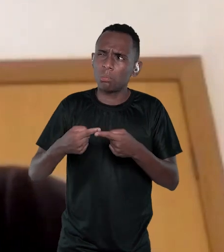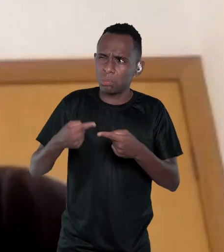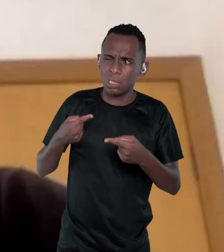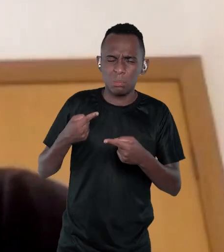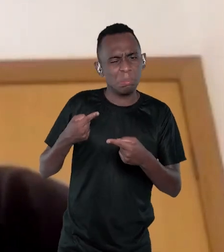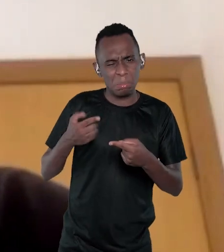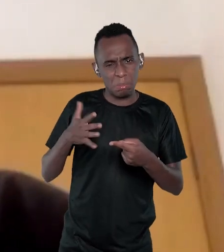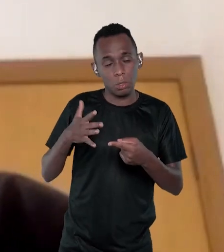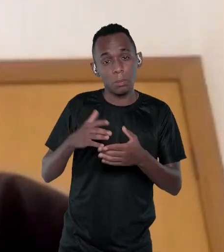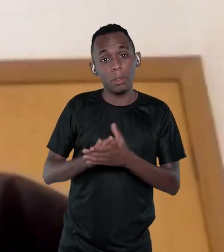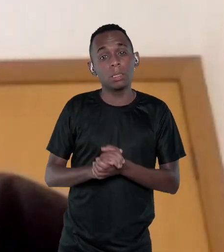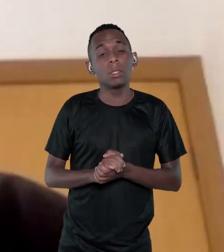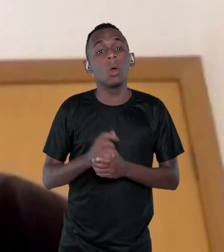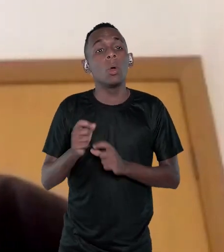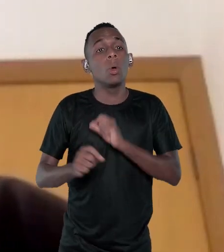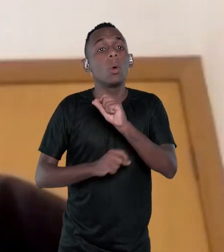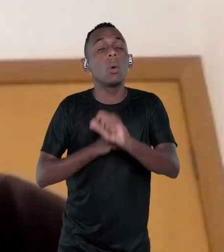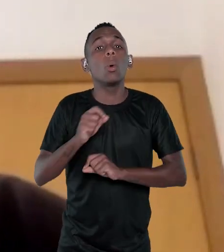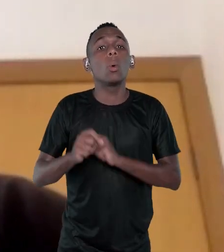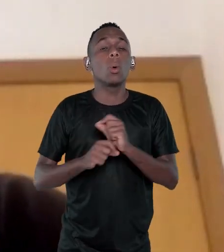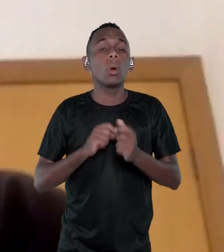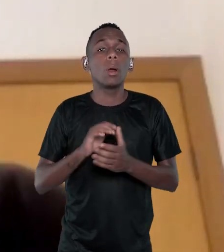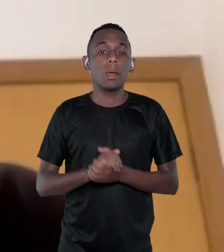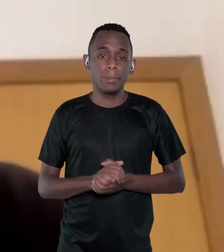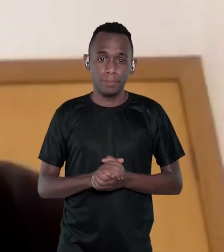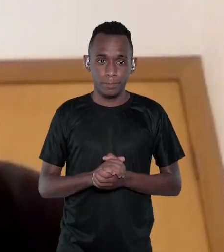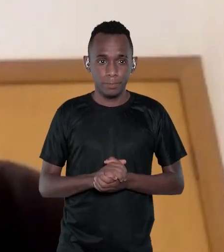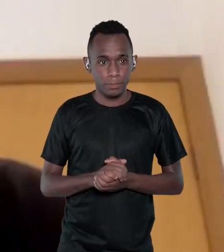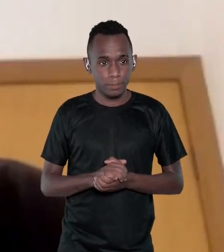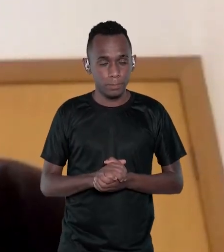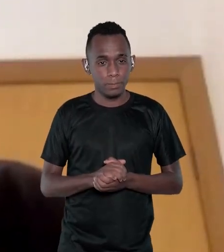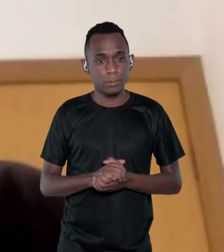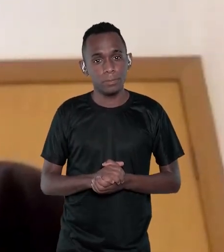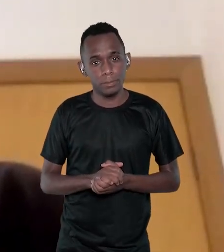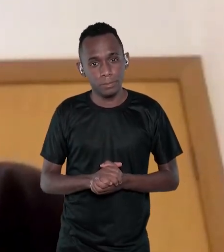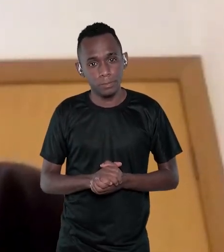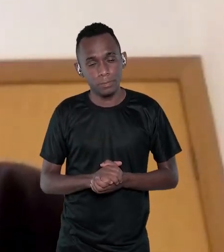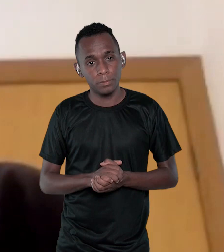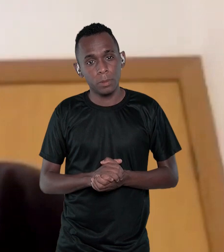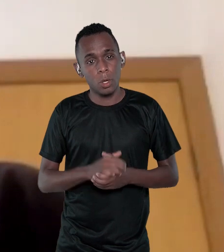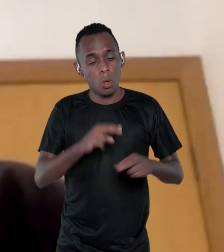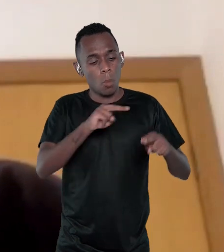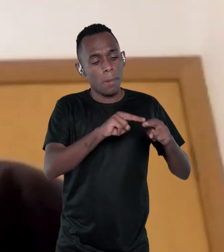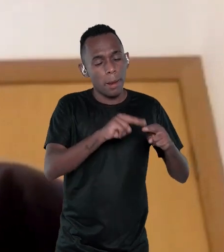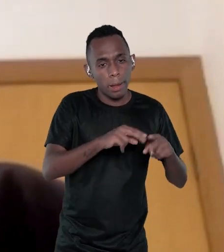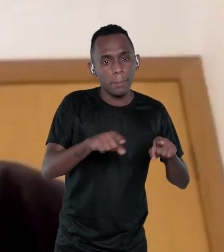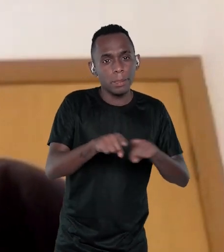cheguei agora, há uma semana, e tal, de